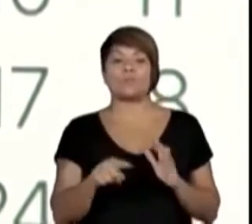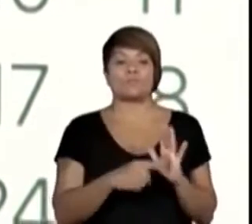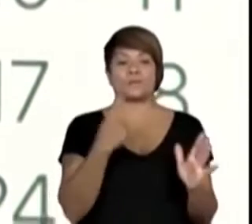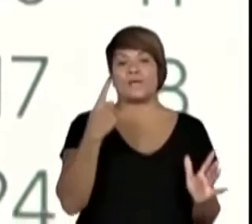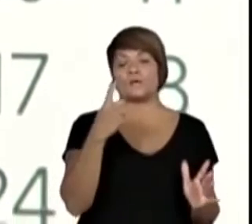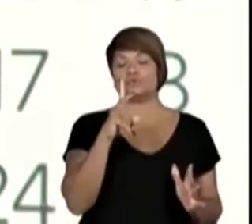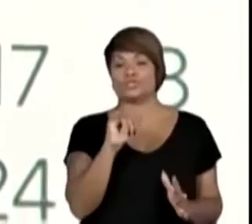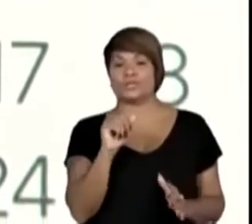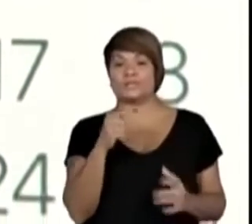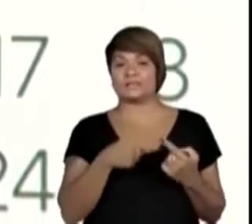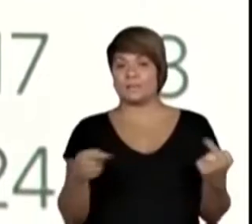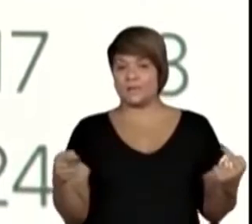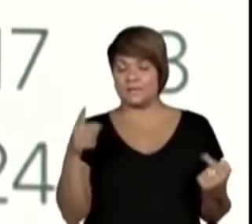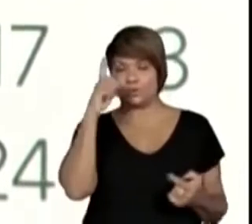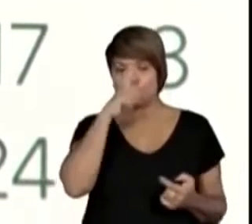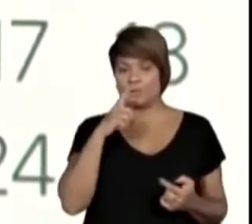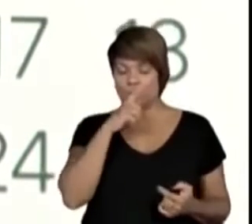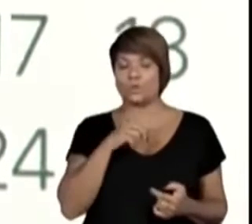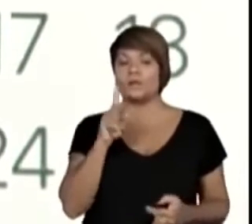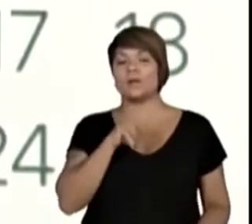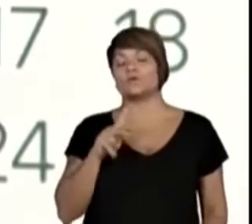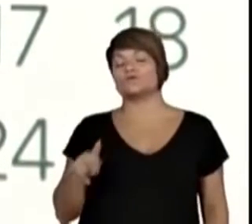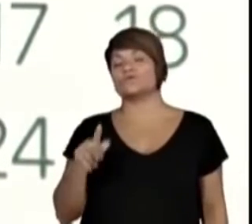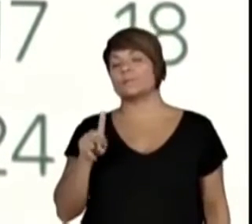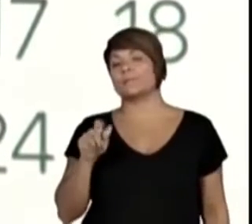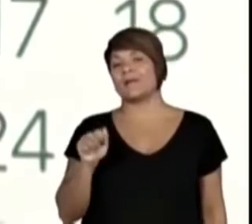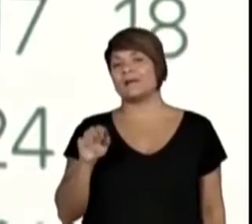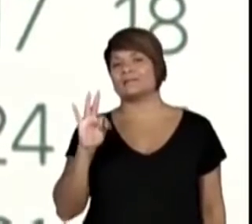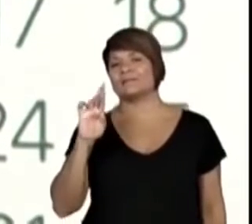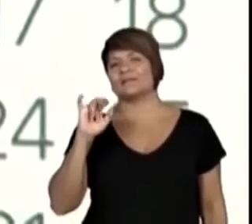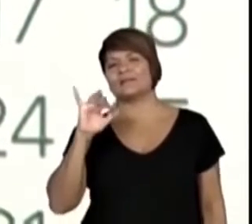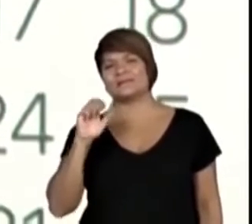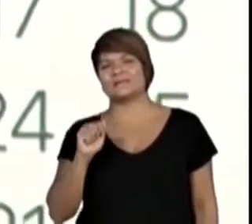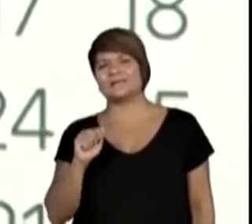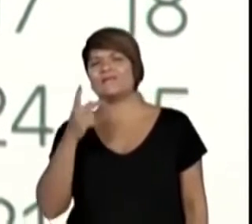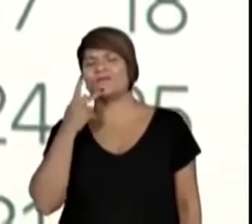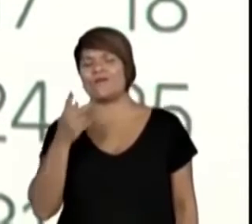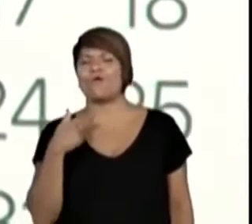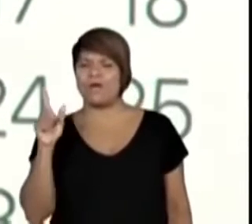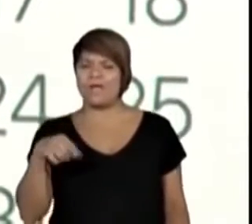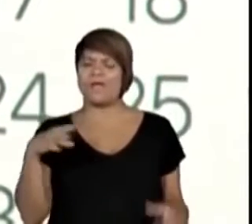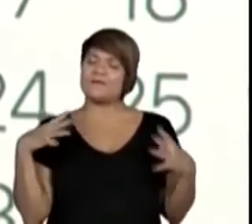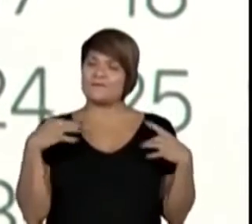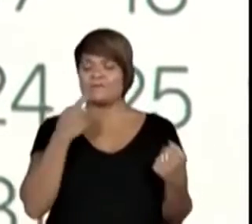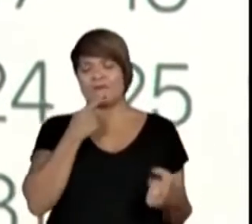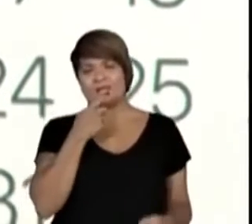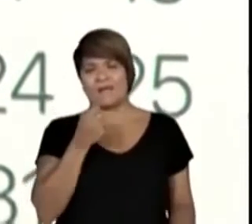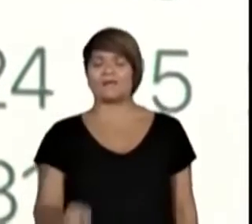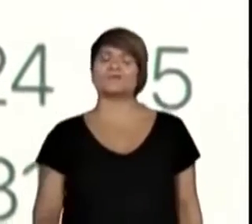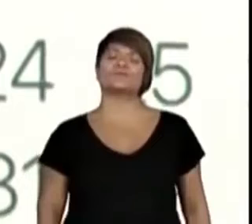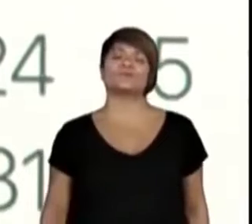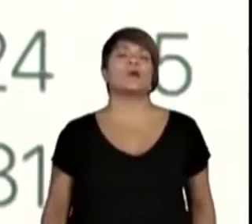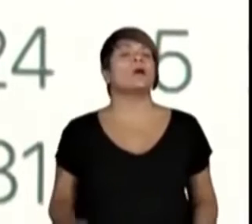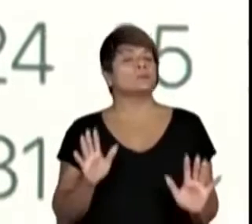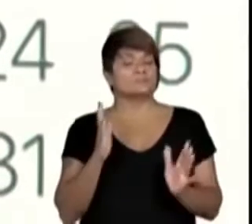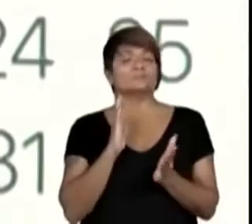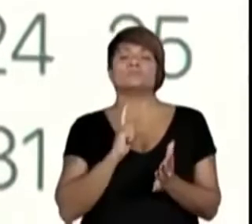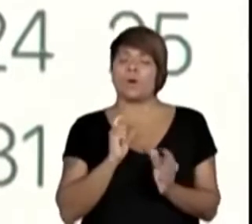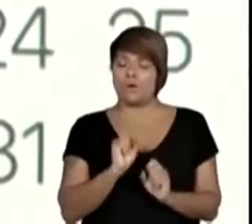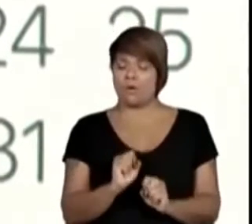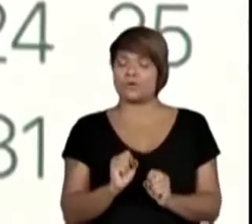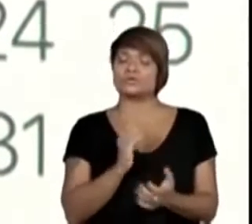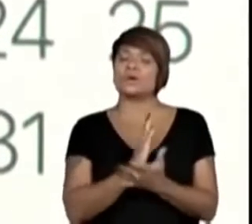da semana. E a Pro Patrícia disse que porque é feriado. Pode ser, algumas vezes em alguns